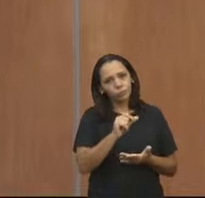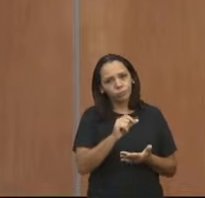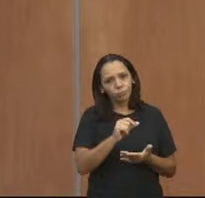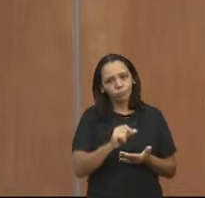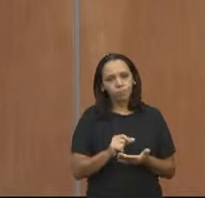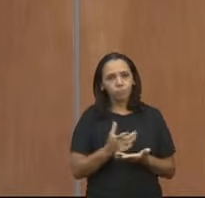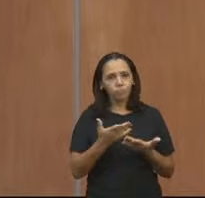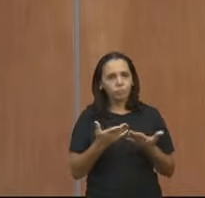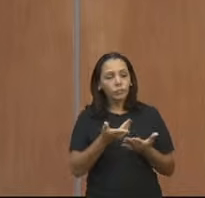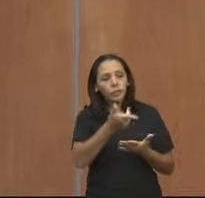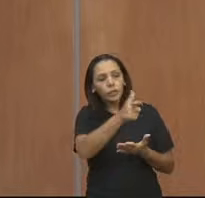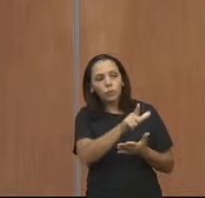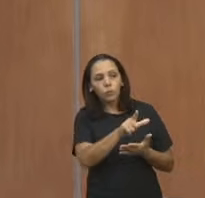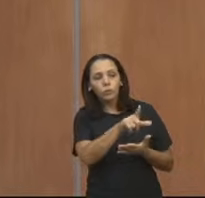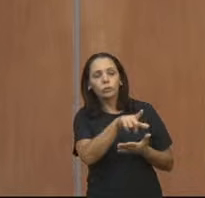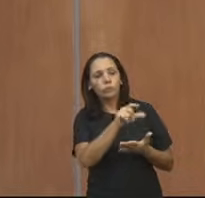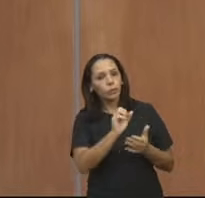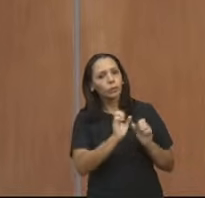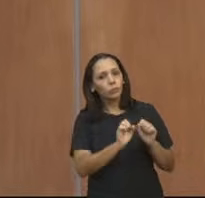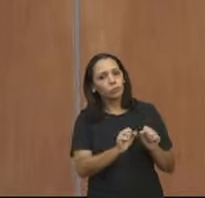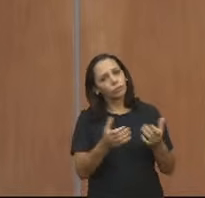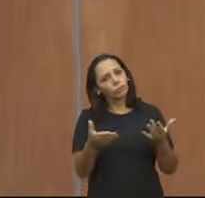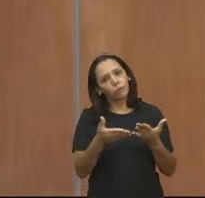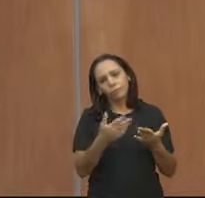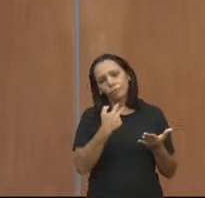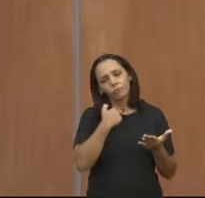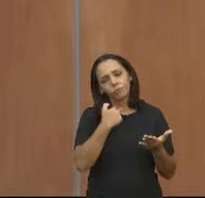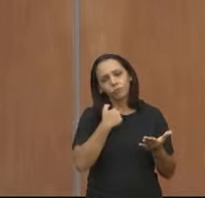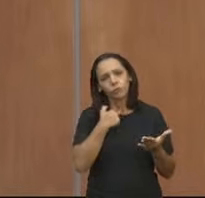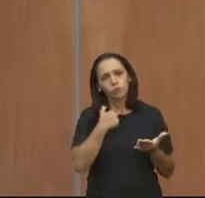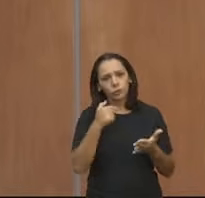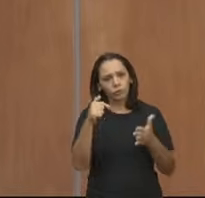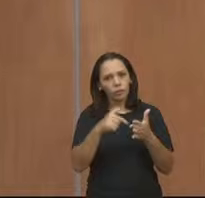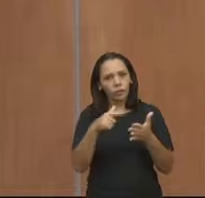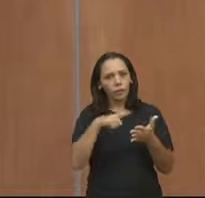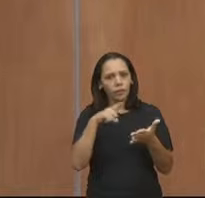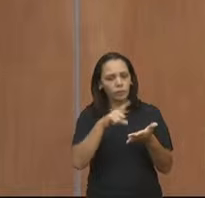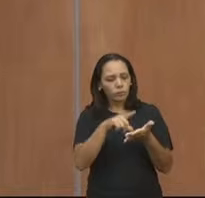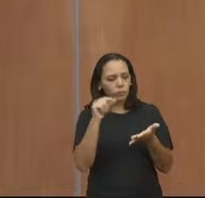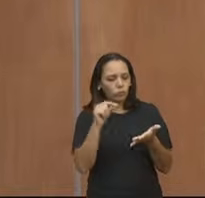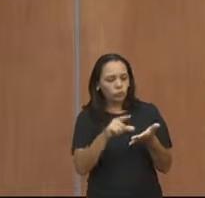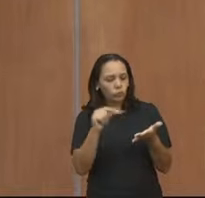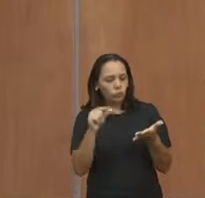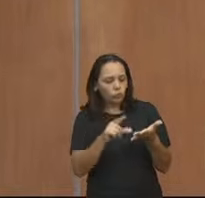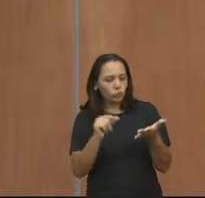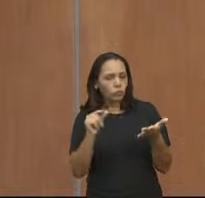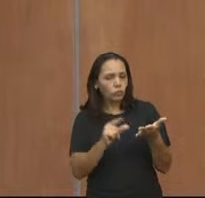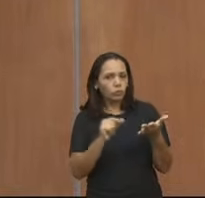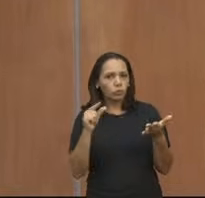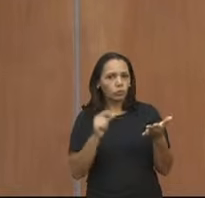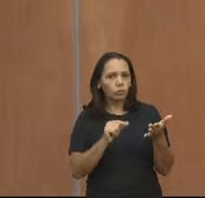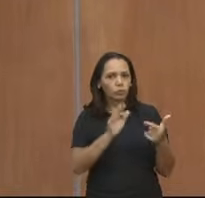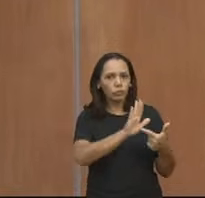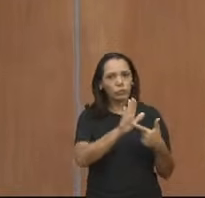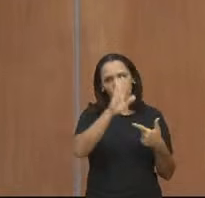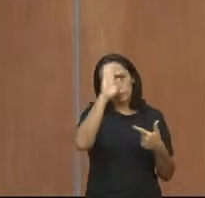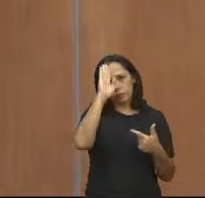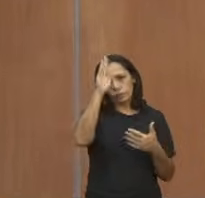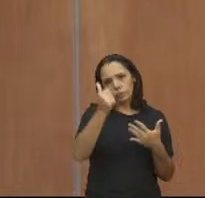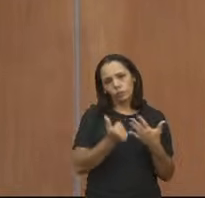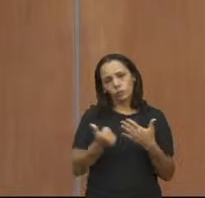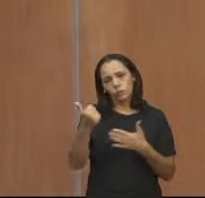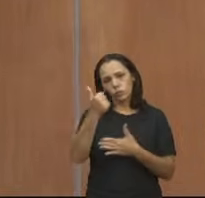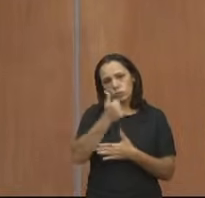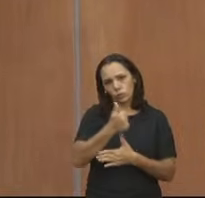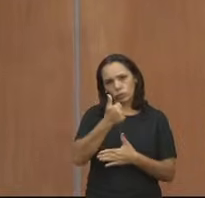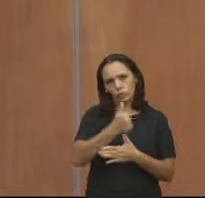um segundo momento. Então, aqui são escolhas que foram feitas, escolhas que estabelecem as principais